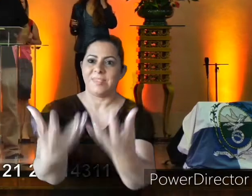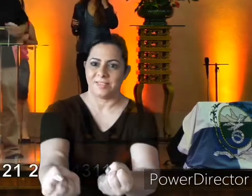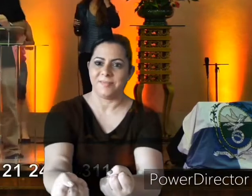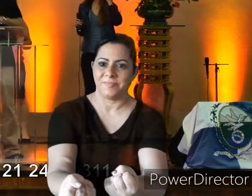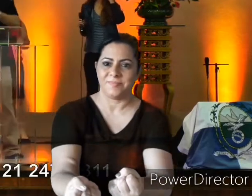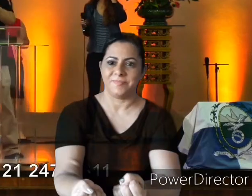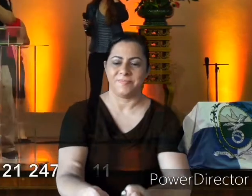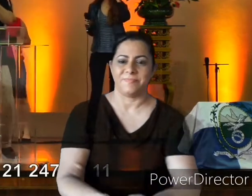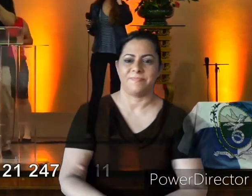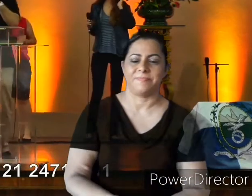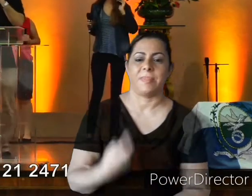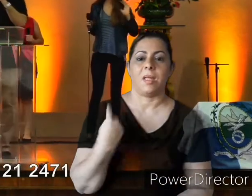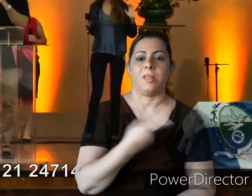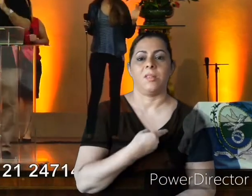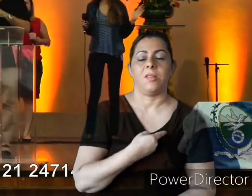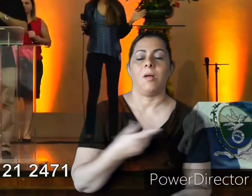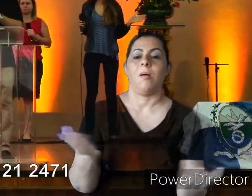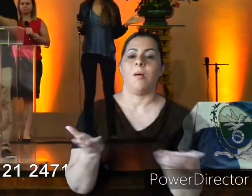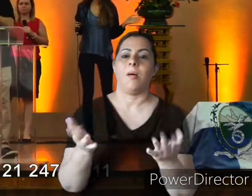Senhor.